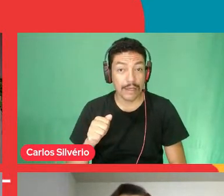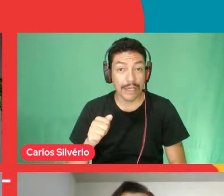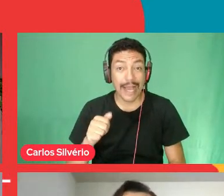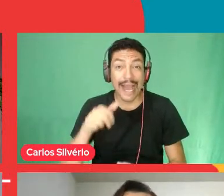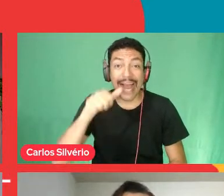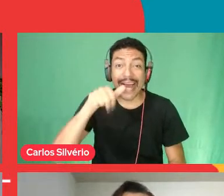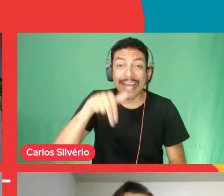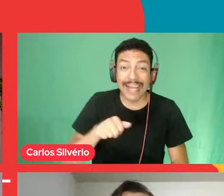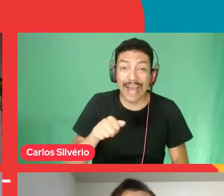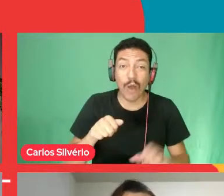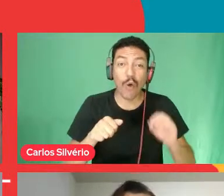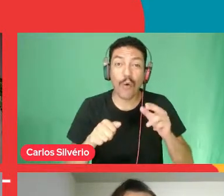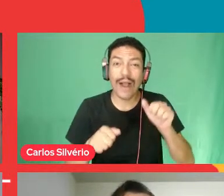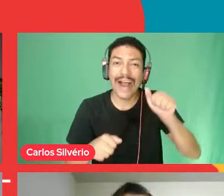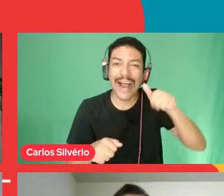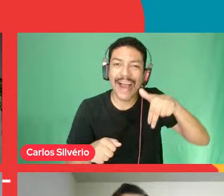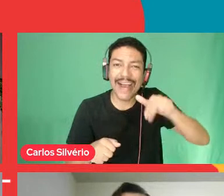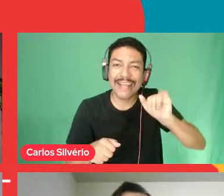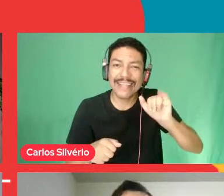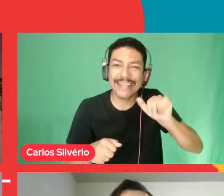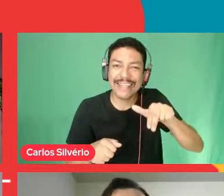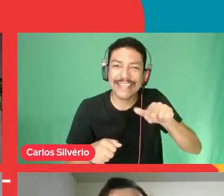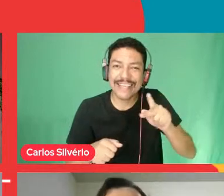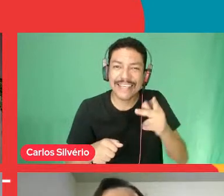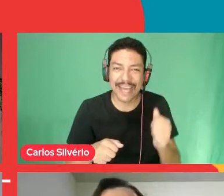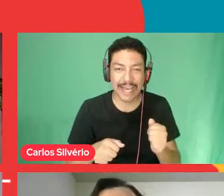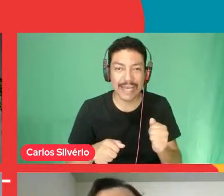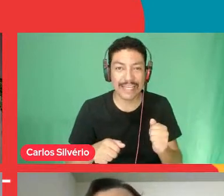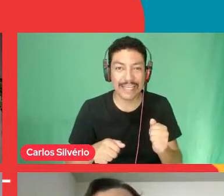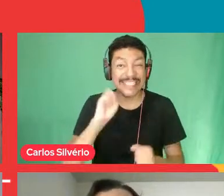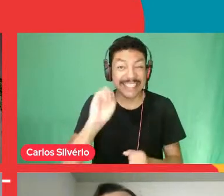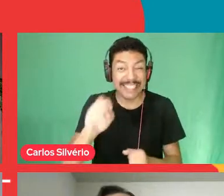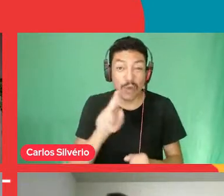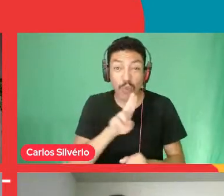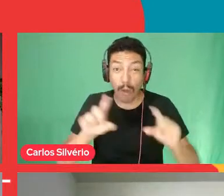Eu me chamo de Ana Elisa, eu já fico achando que o bicho está pegando.